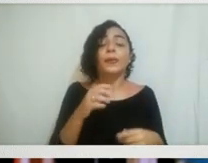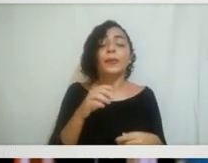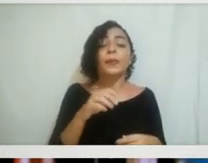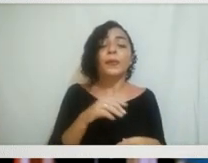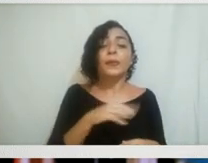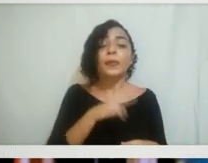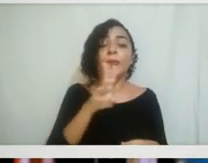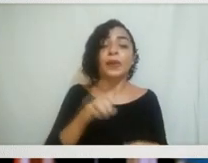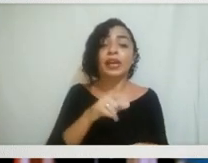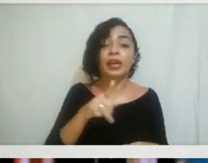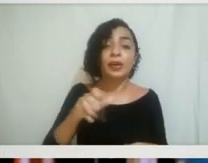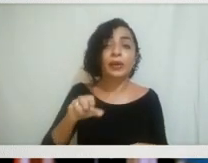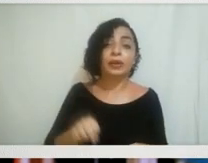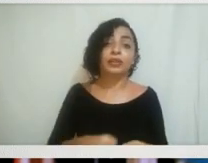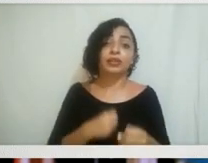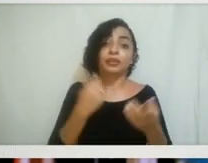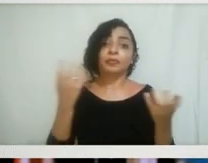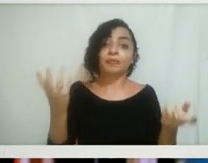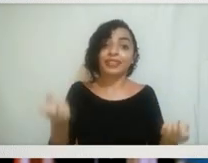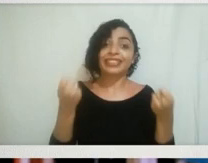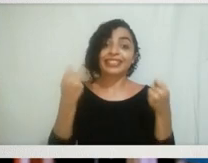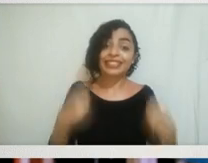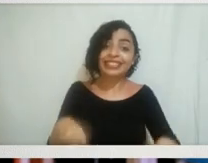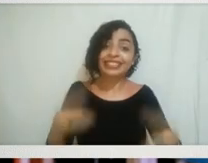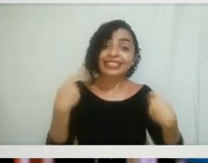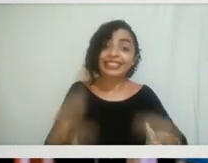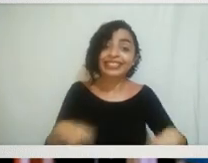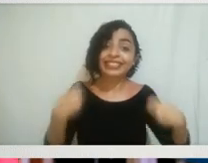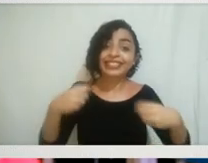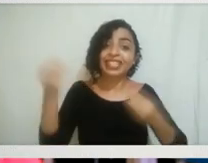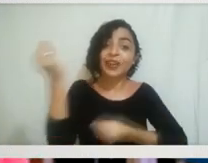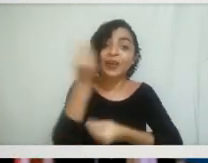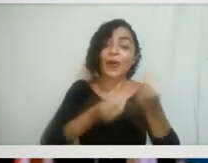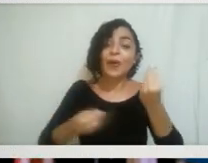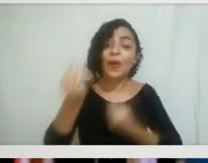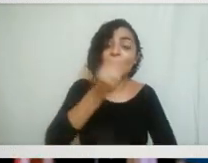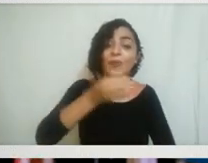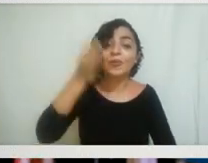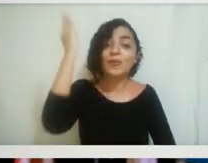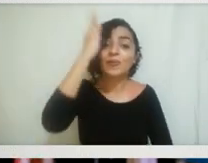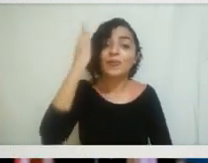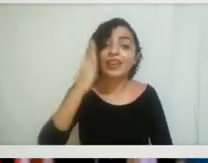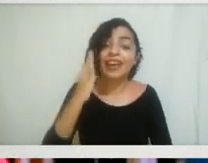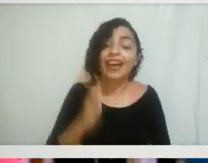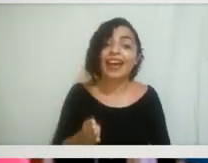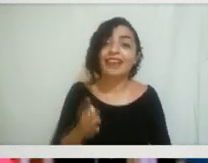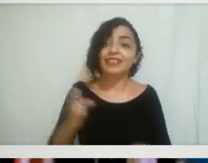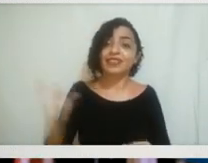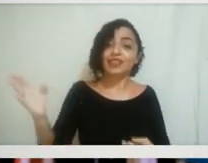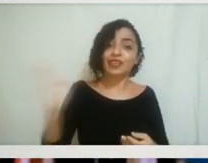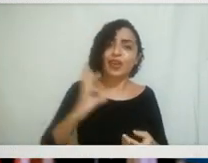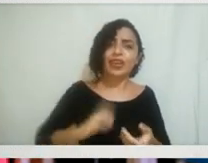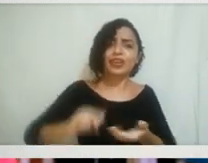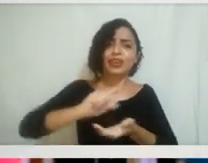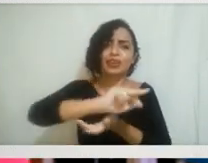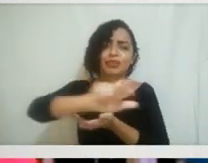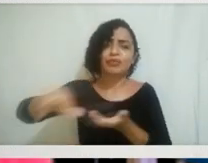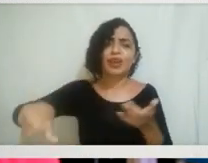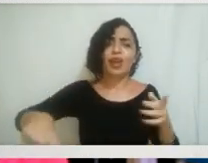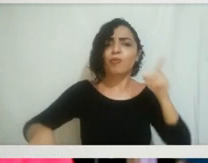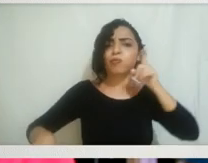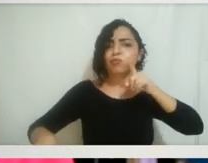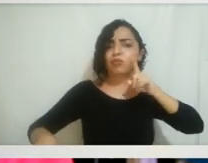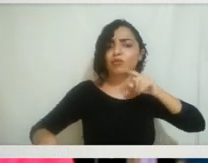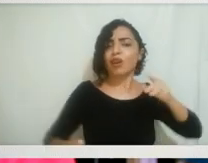tinha que fazer uma projeção ufanista, né, para mostrar as grandes riquezas do Brasil e como os Estados Unidos apoiavam